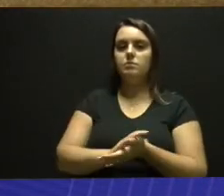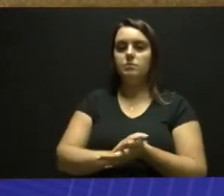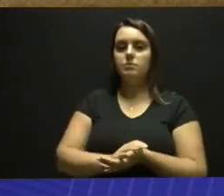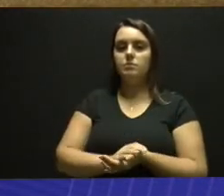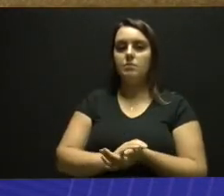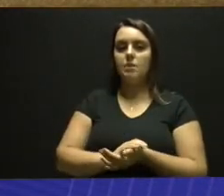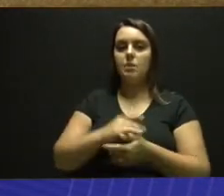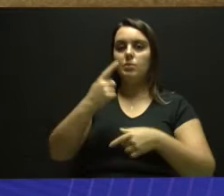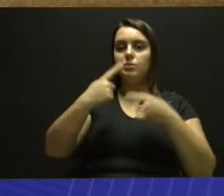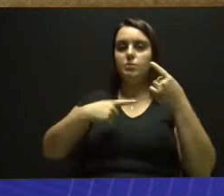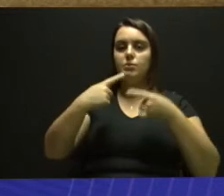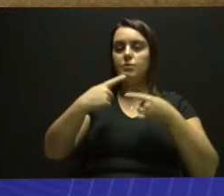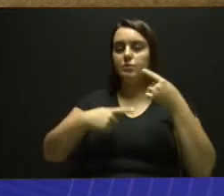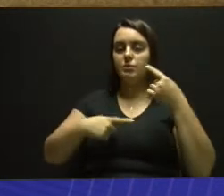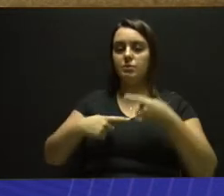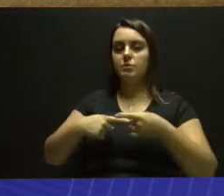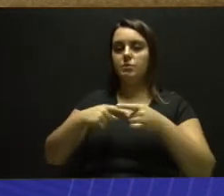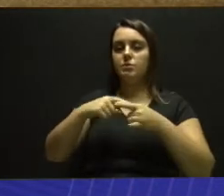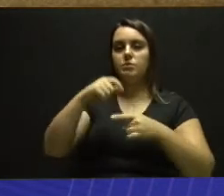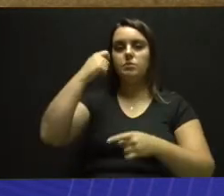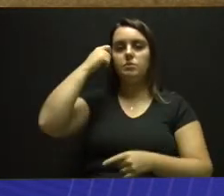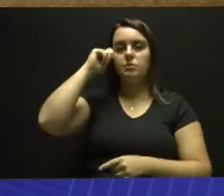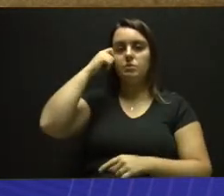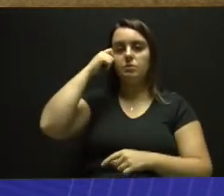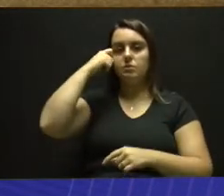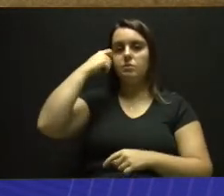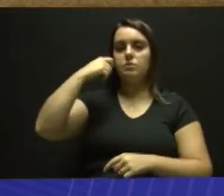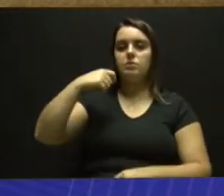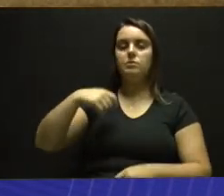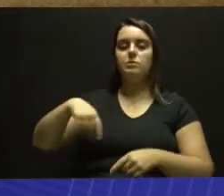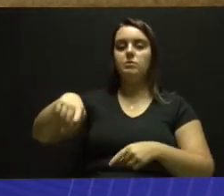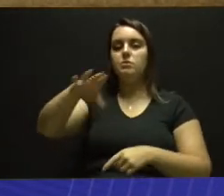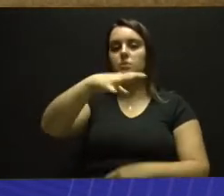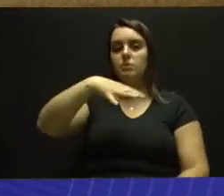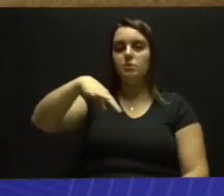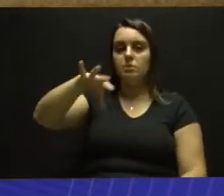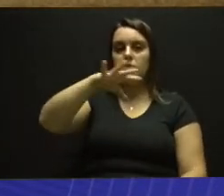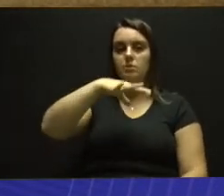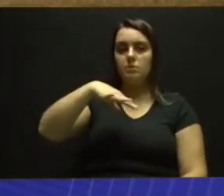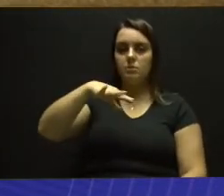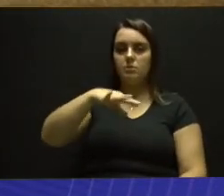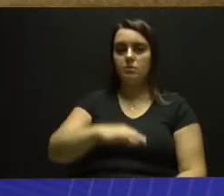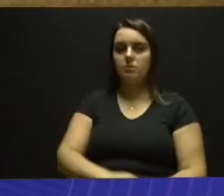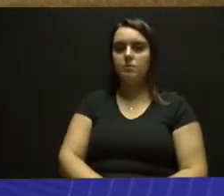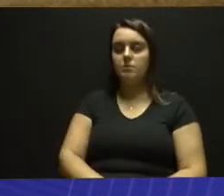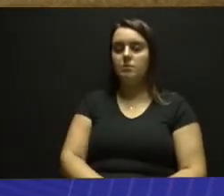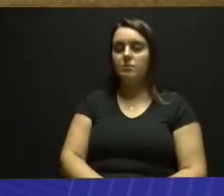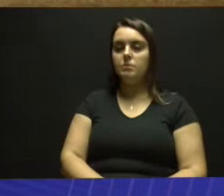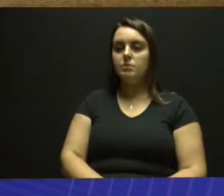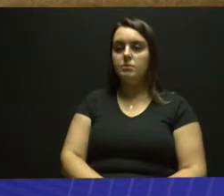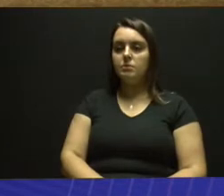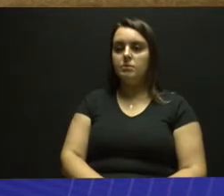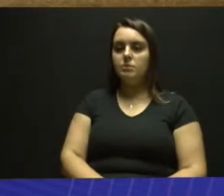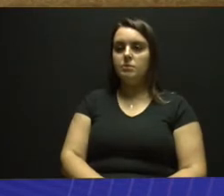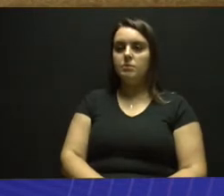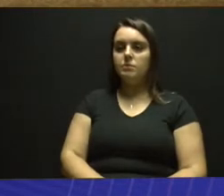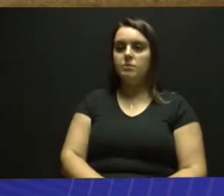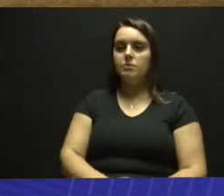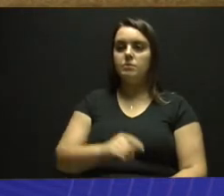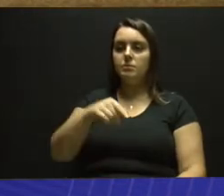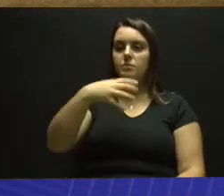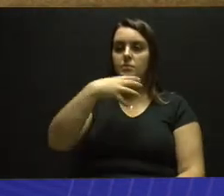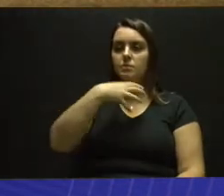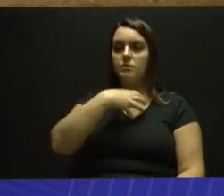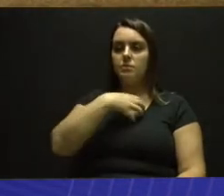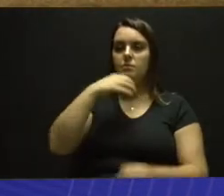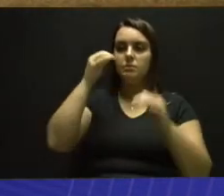políticas da igualdade racial e da região metropolitana da baixada santista a forma é com